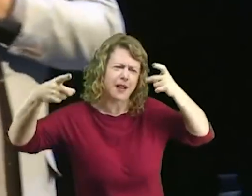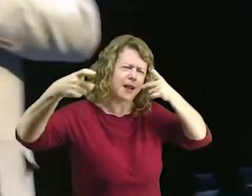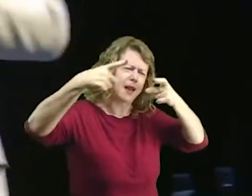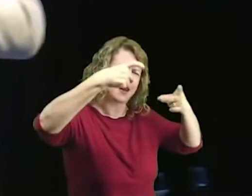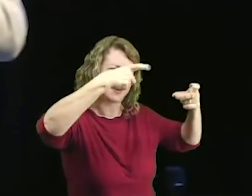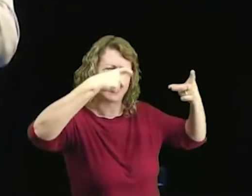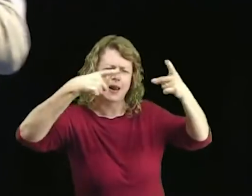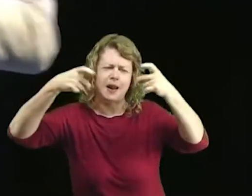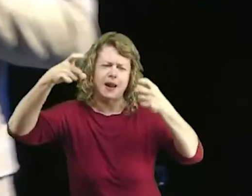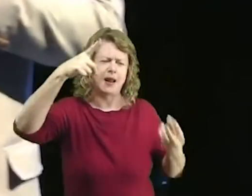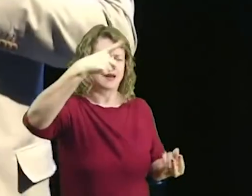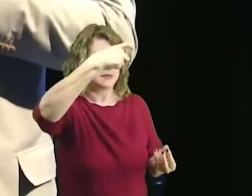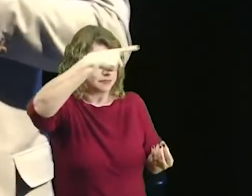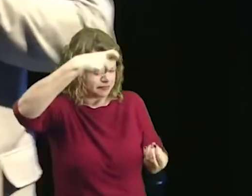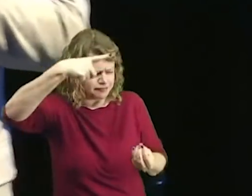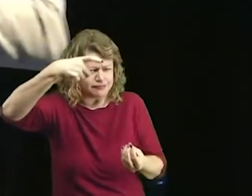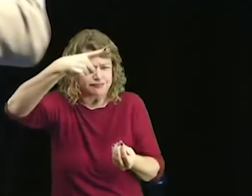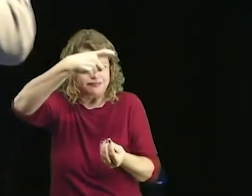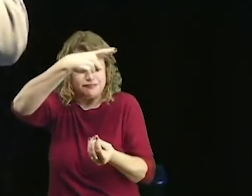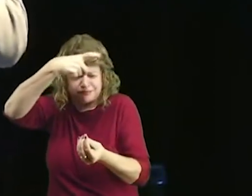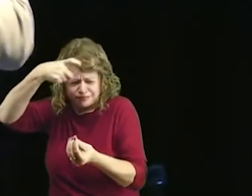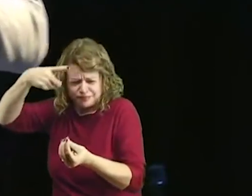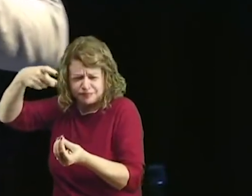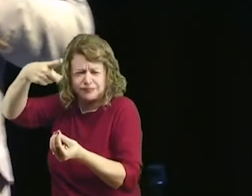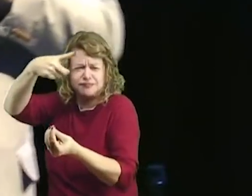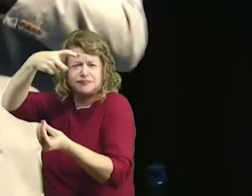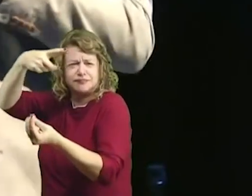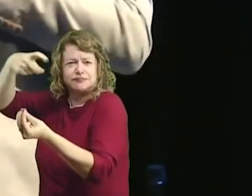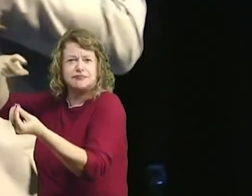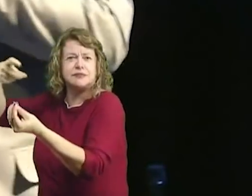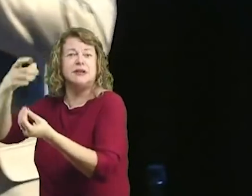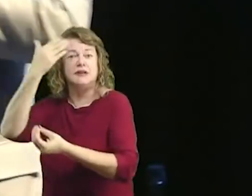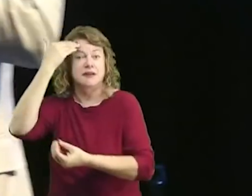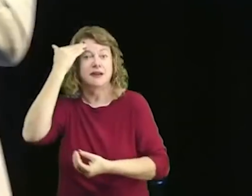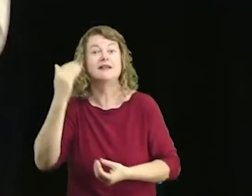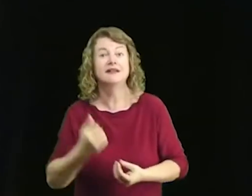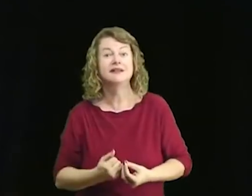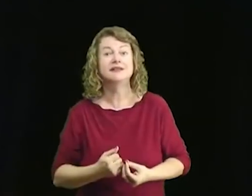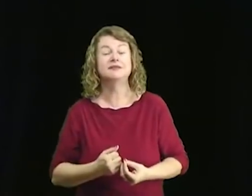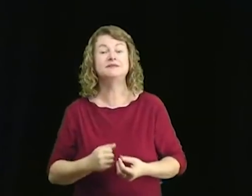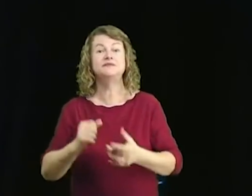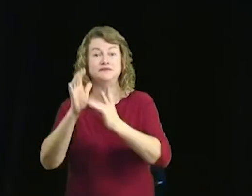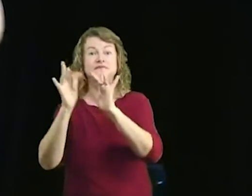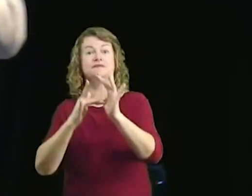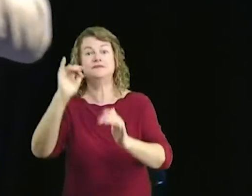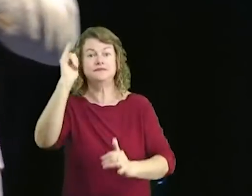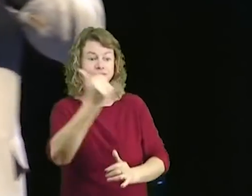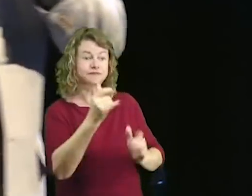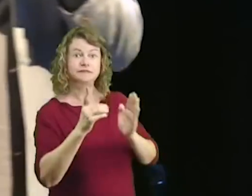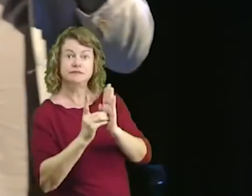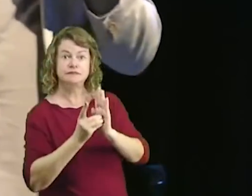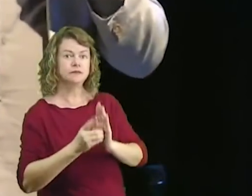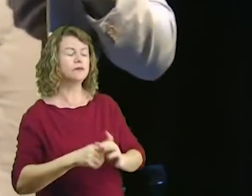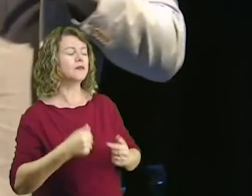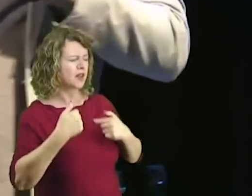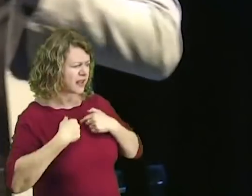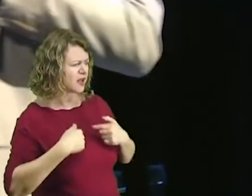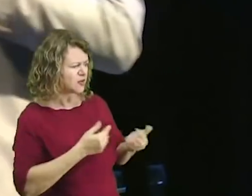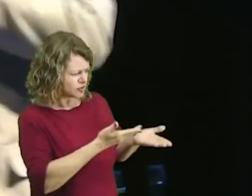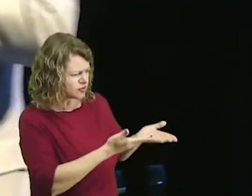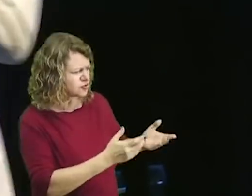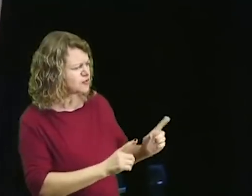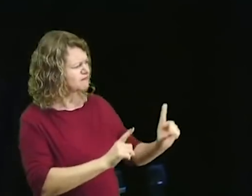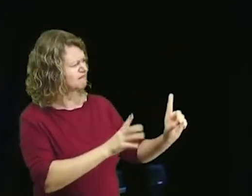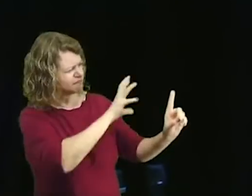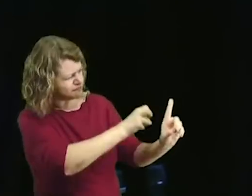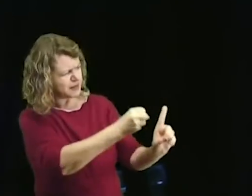sujeira. Deus diz em Deuteronômio 8, eu te levei para o deserto, fui eu que te fiz passar fome, eu que te